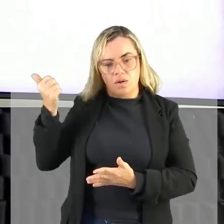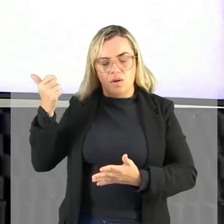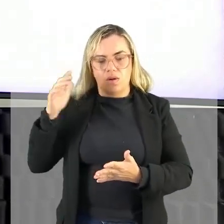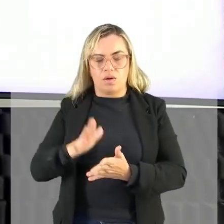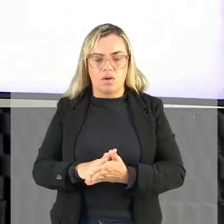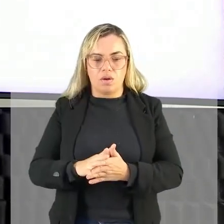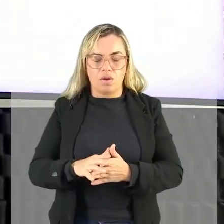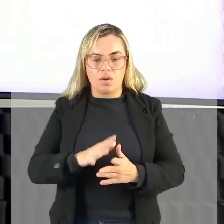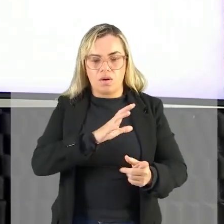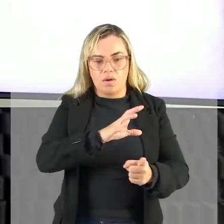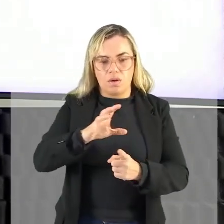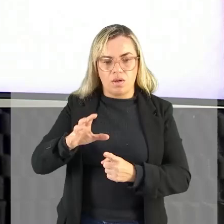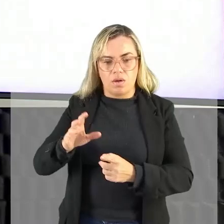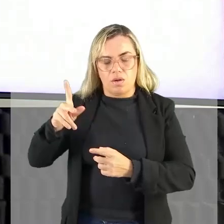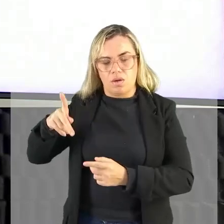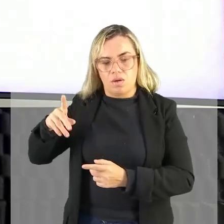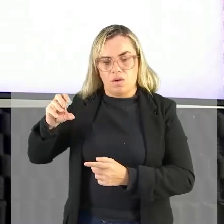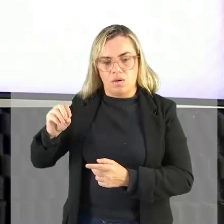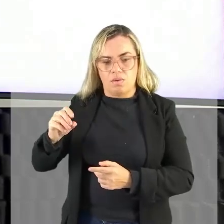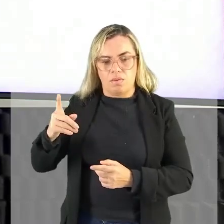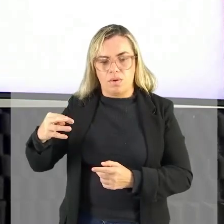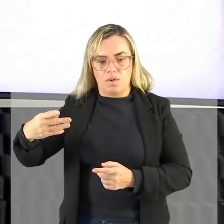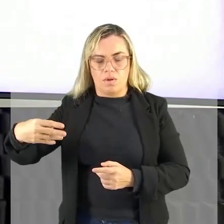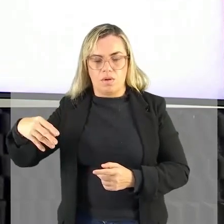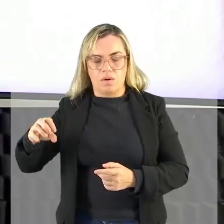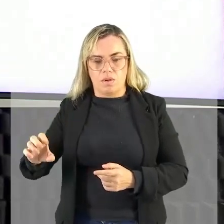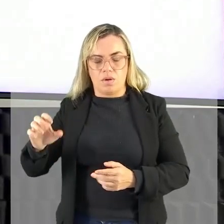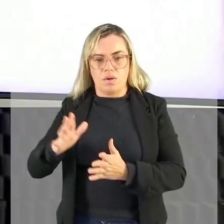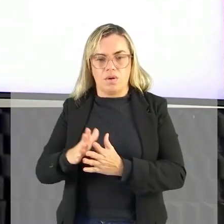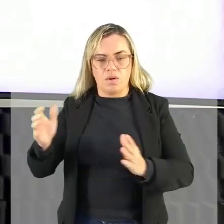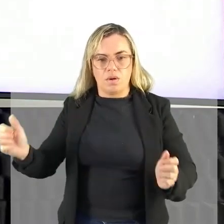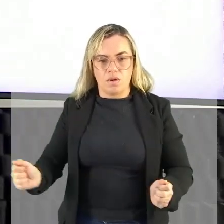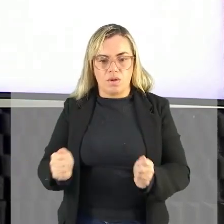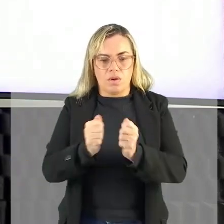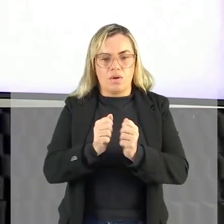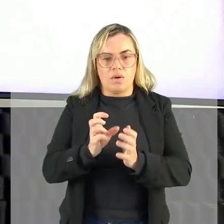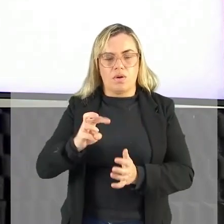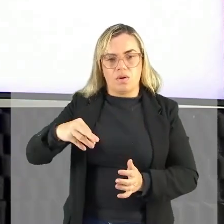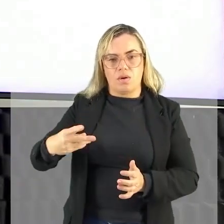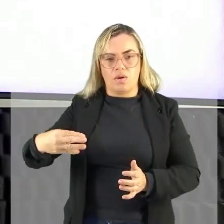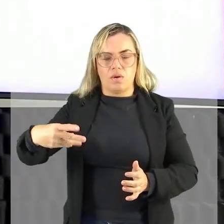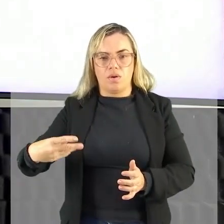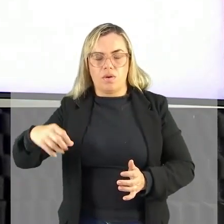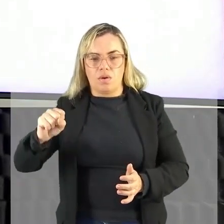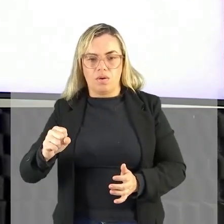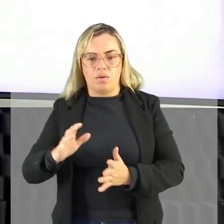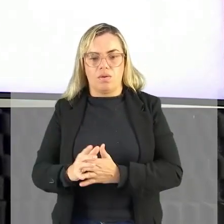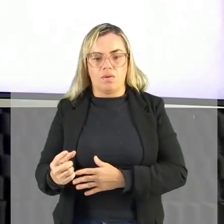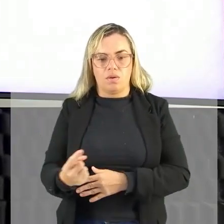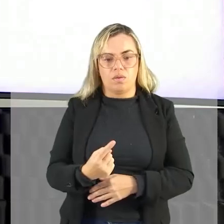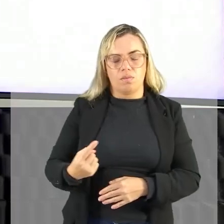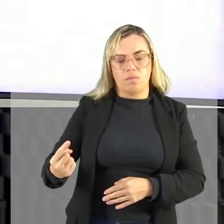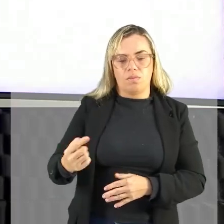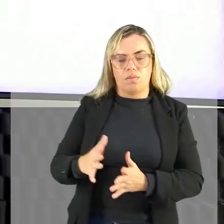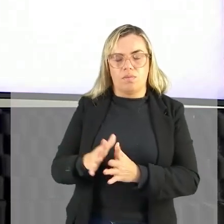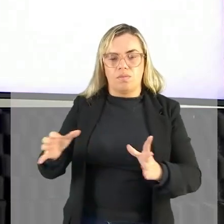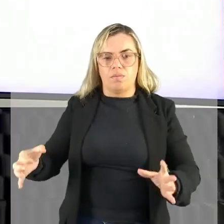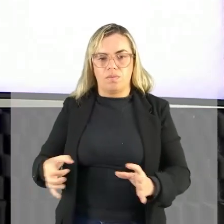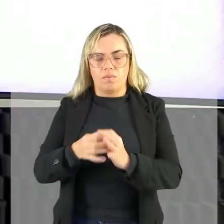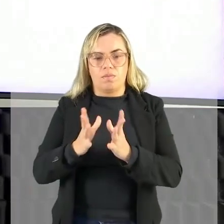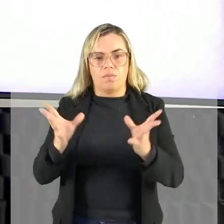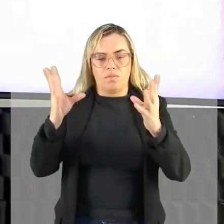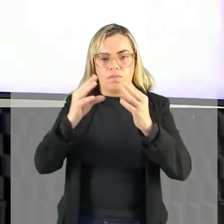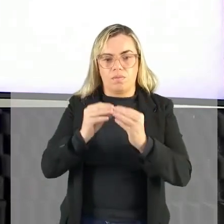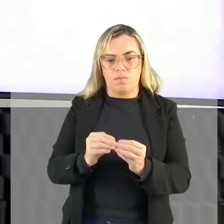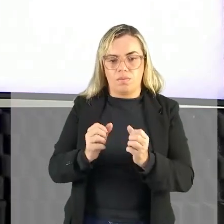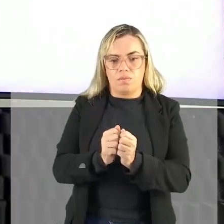trabalho que ela faz, né? Ela polimeriza, ela junta monômeros, junta unidades, né? Ela